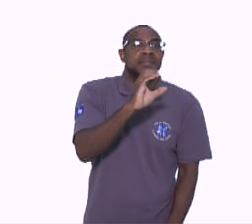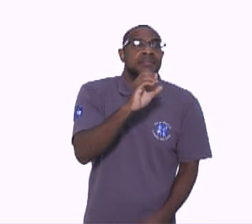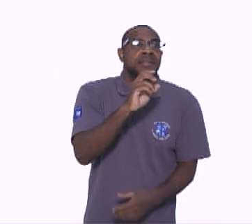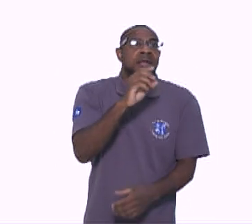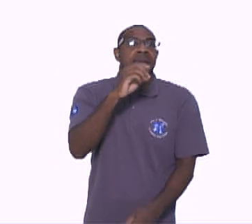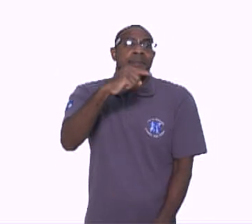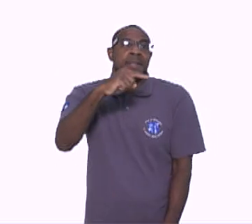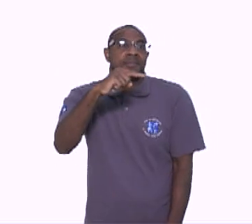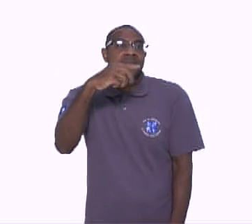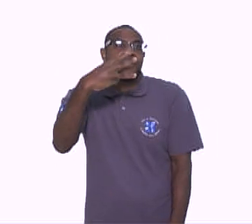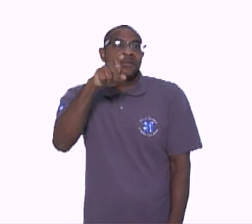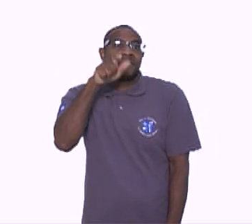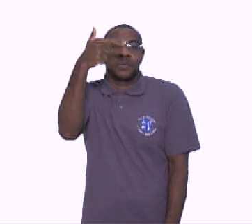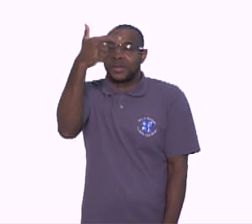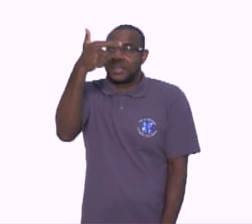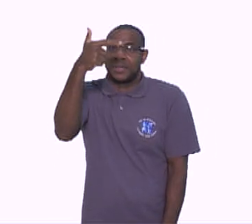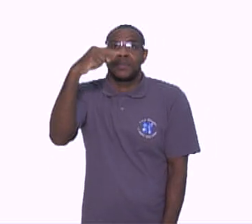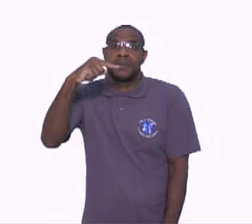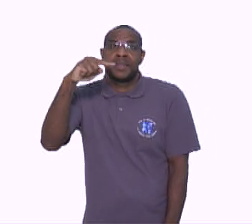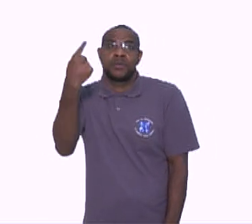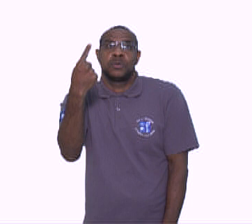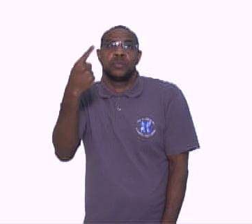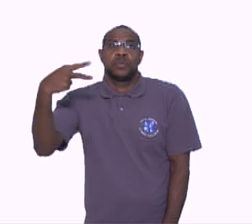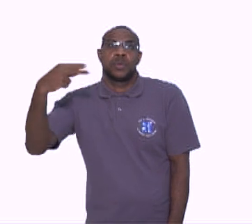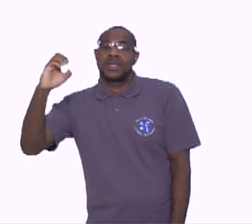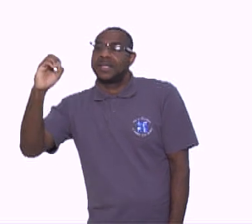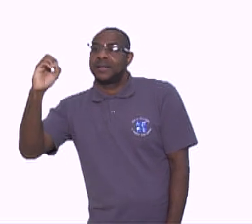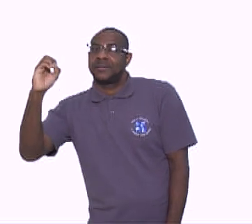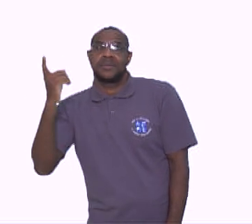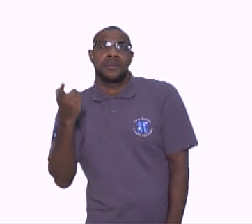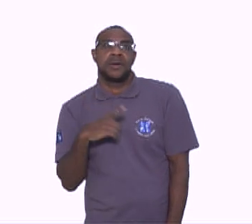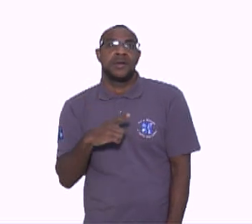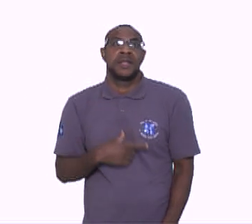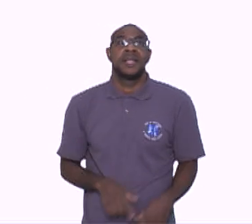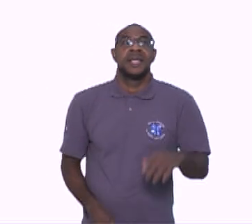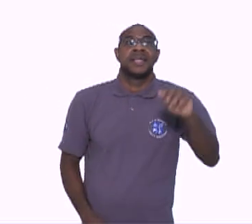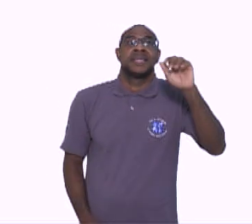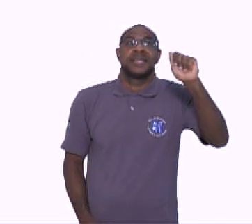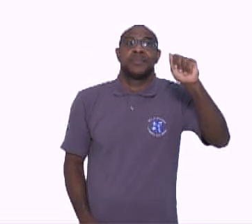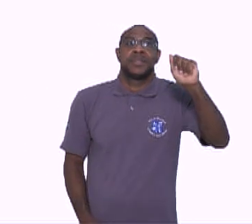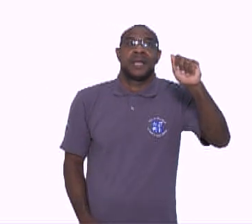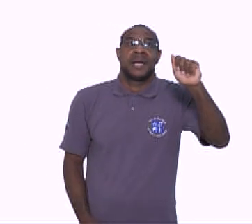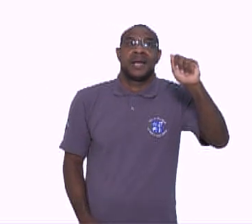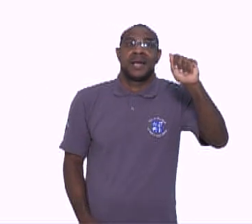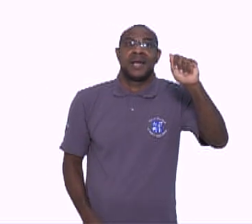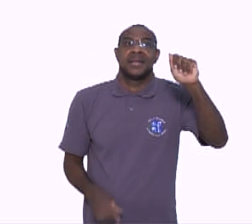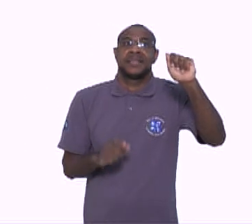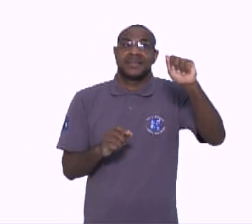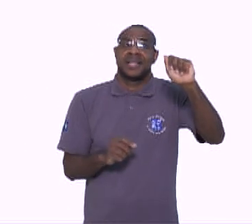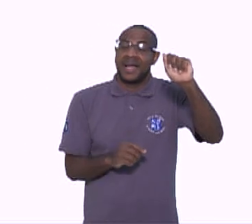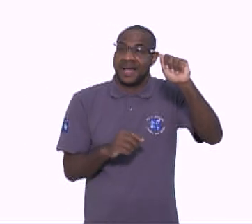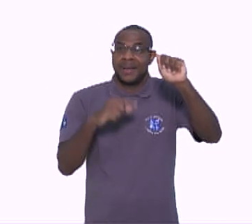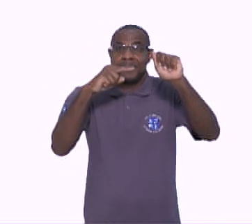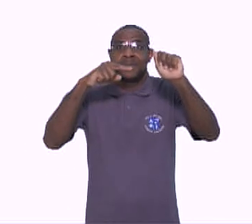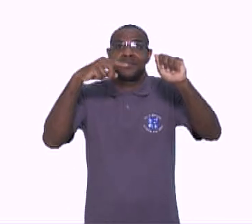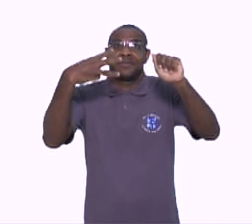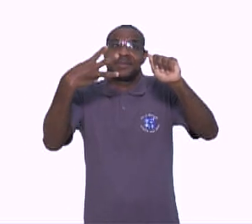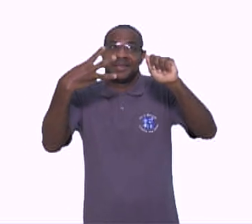menos 3x ao quadrado menos 1 igual a zero. Onde temos A, B e C, que é menos